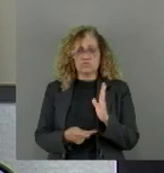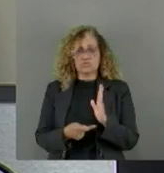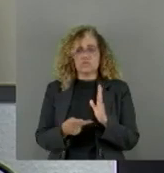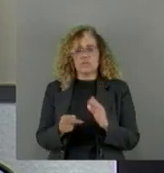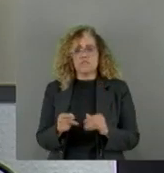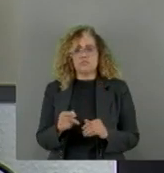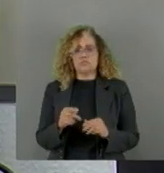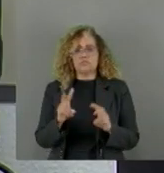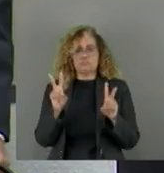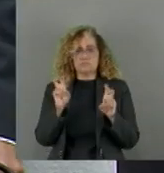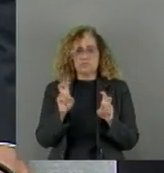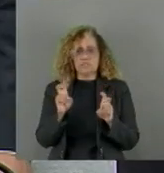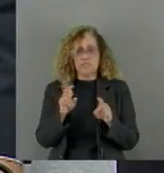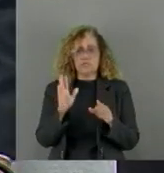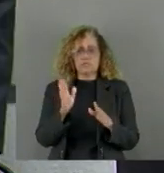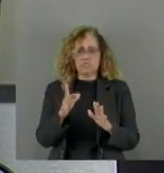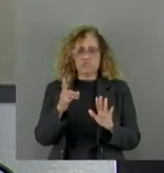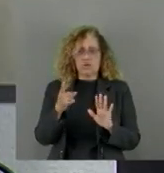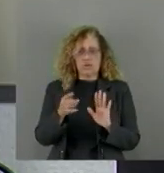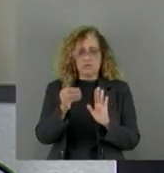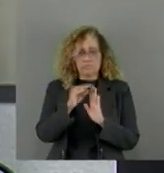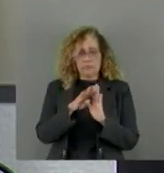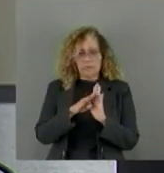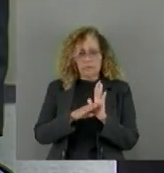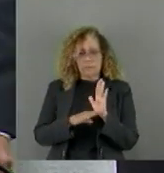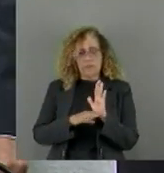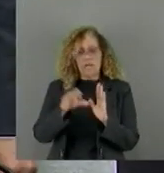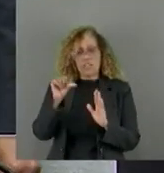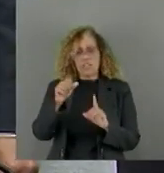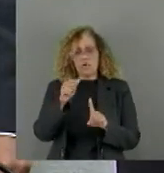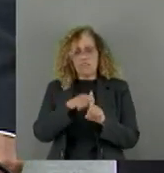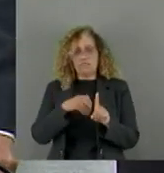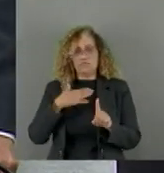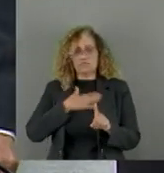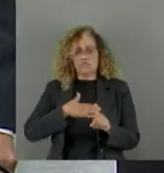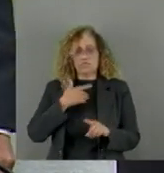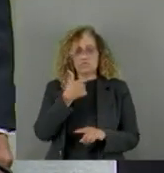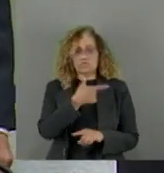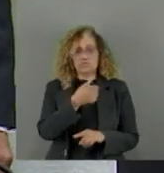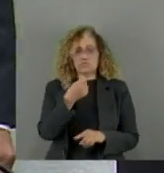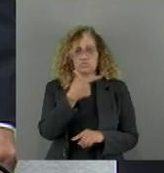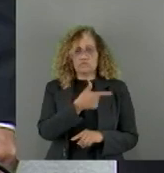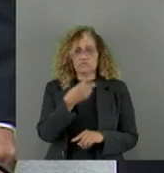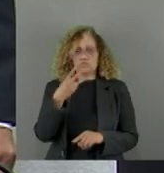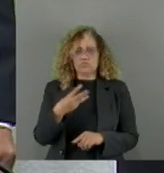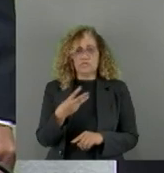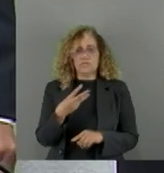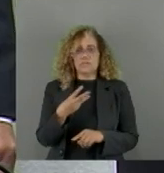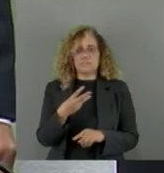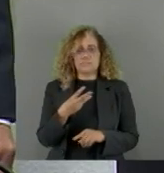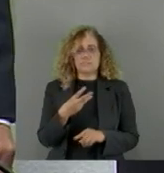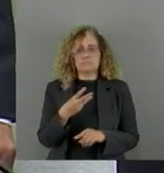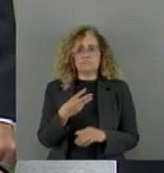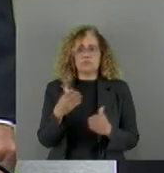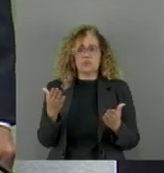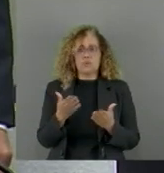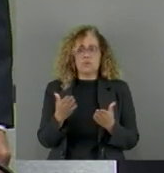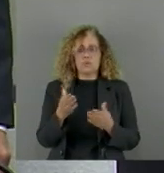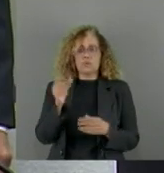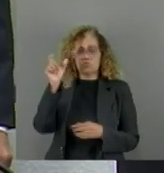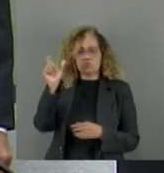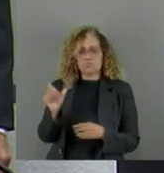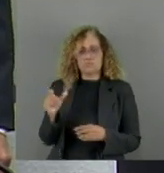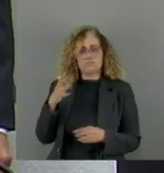A matéria consta da pauta desde a reunião de 9 de agosto de 2023. Concedo